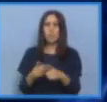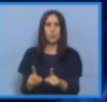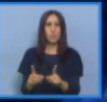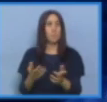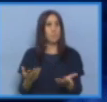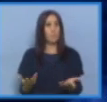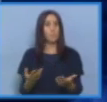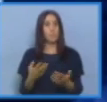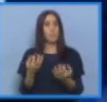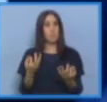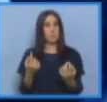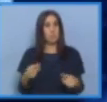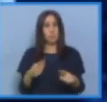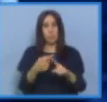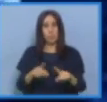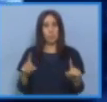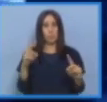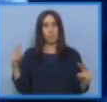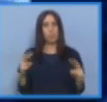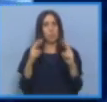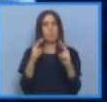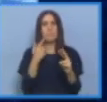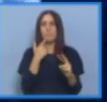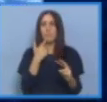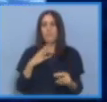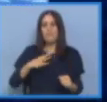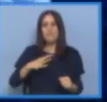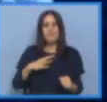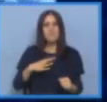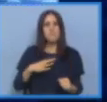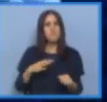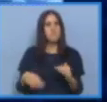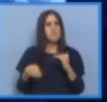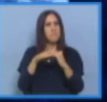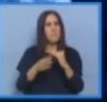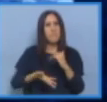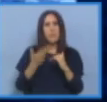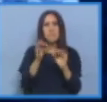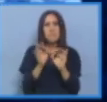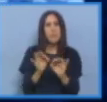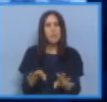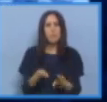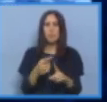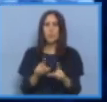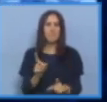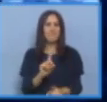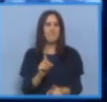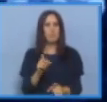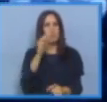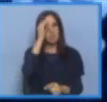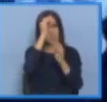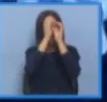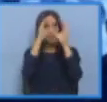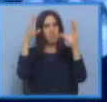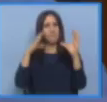Então, quando há esta diferença, ao encontrar-nos, verificamos que de facto somos ainda muito mais iguais do que propriamente diferentes. E a nossa ideia é um bocadinho